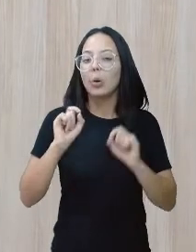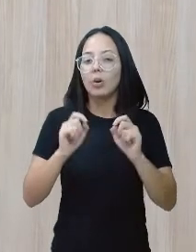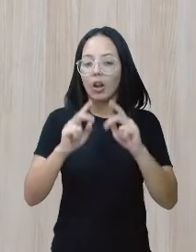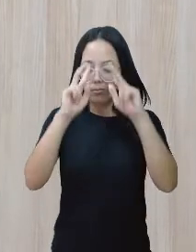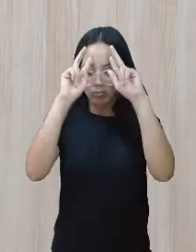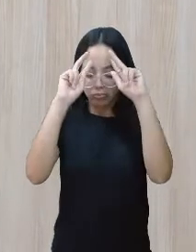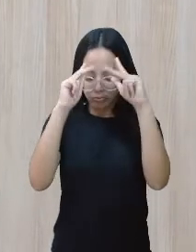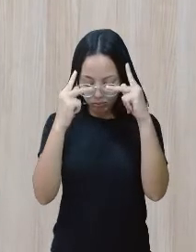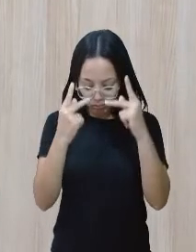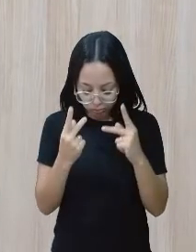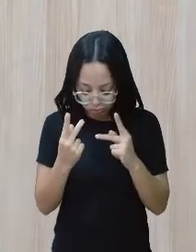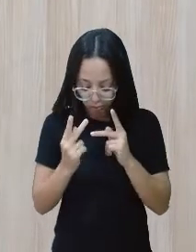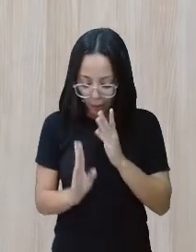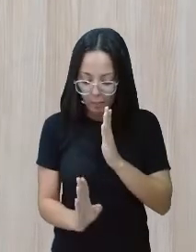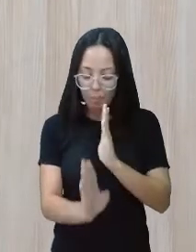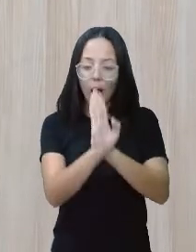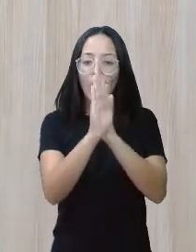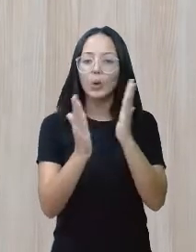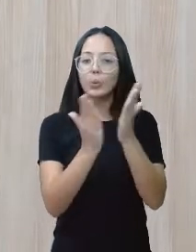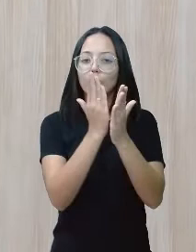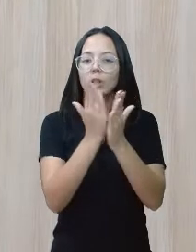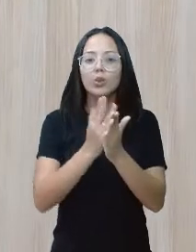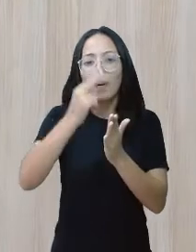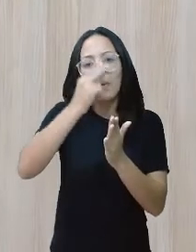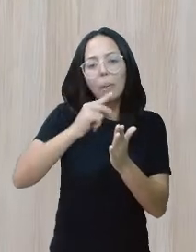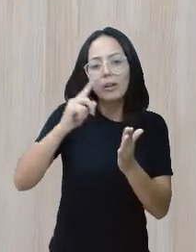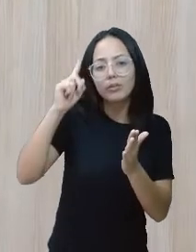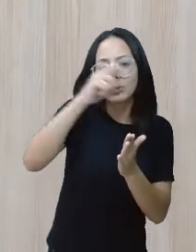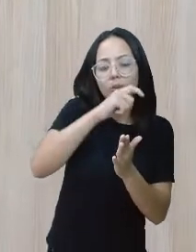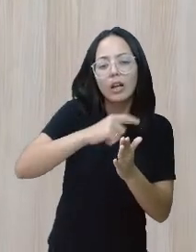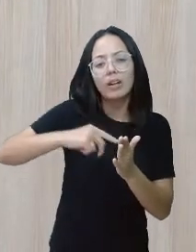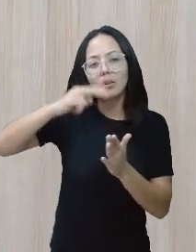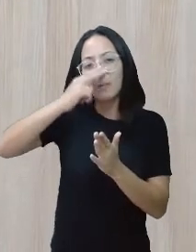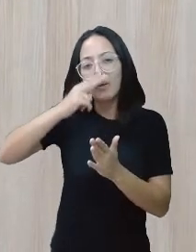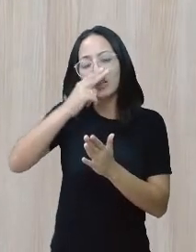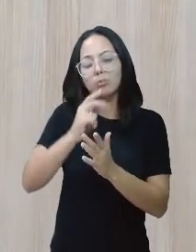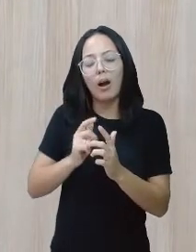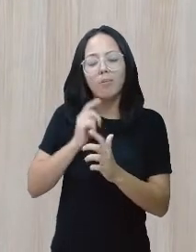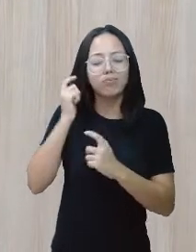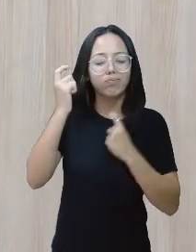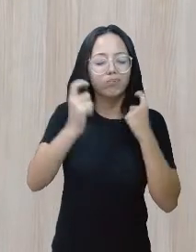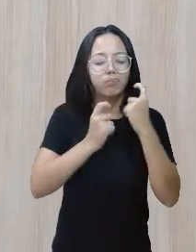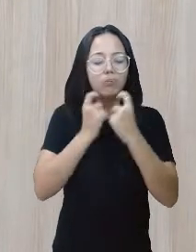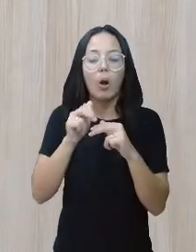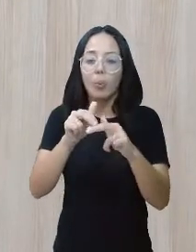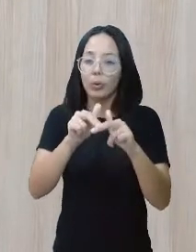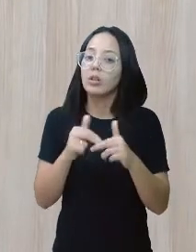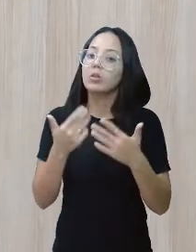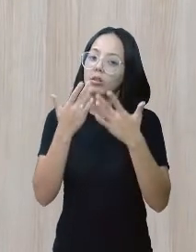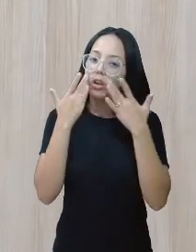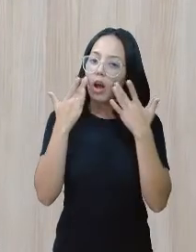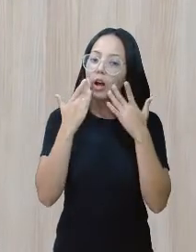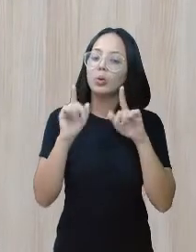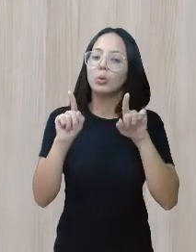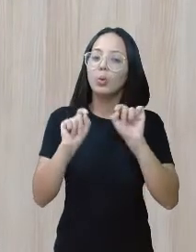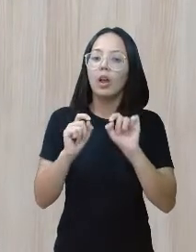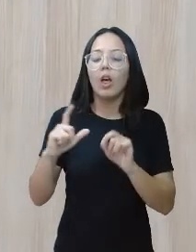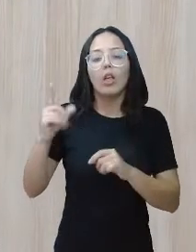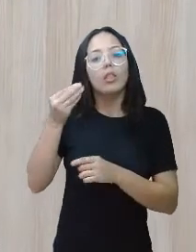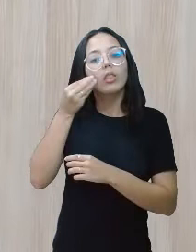no texto da Carolina Maria com as mesmas dificuldades, com as mesmas aflições. Então, o teatro, ele tenta